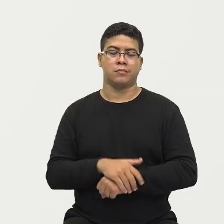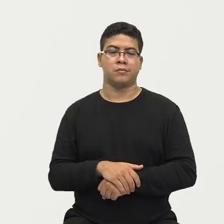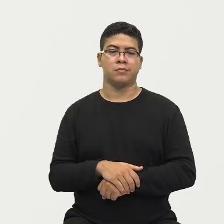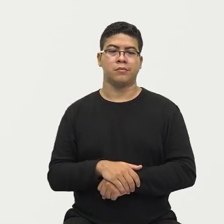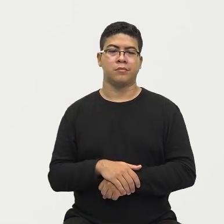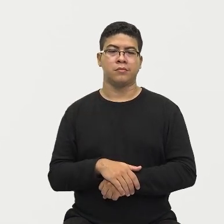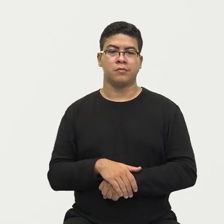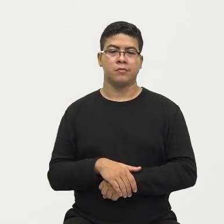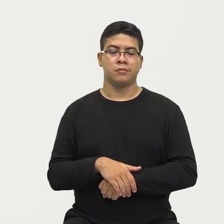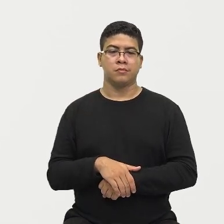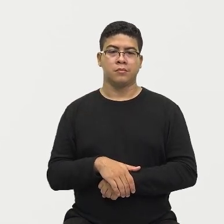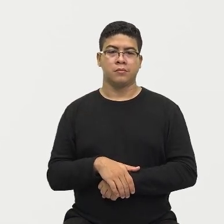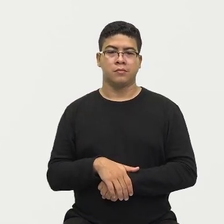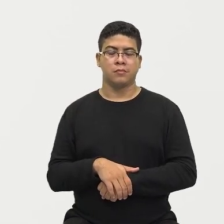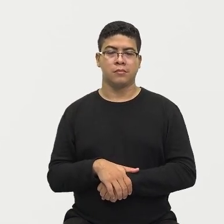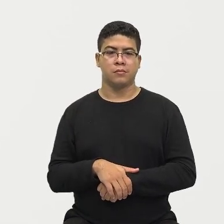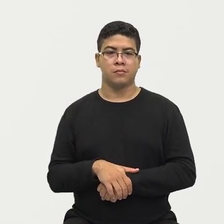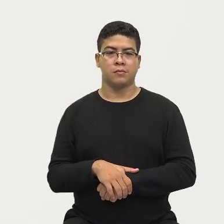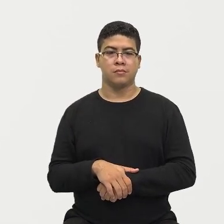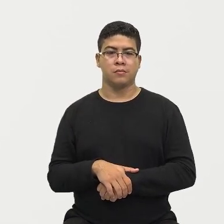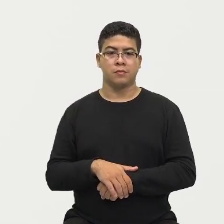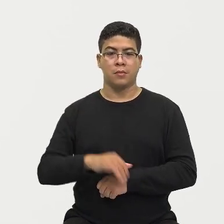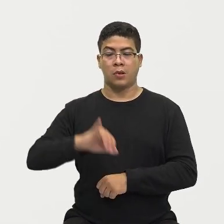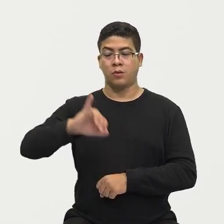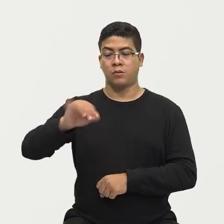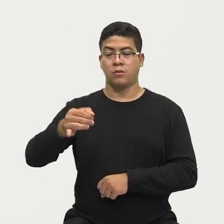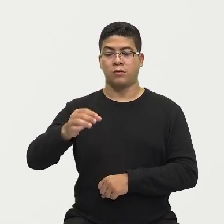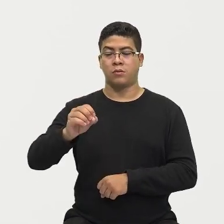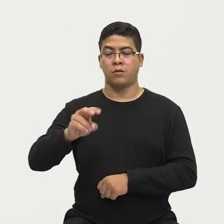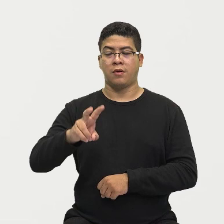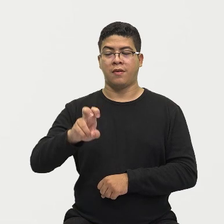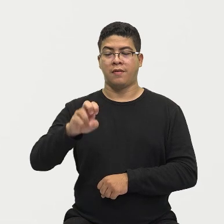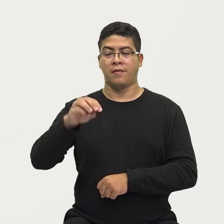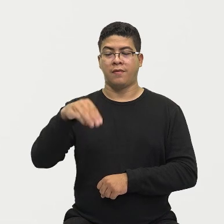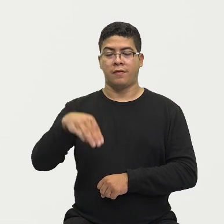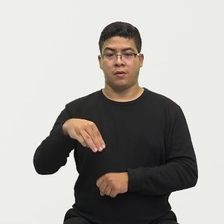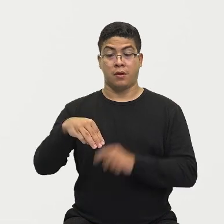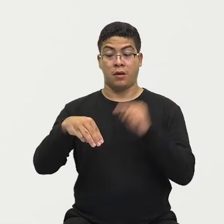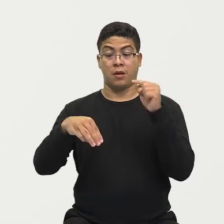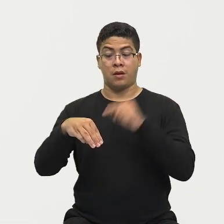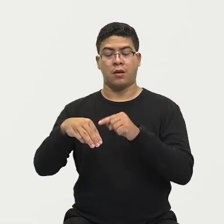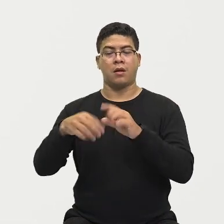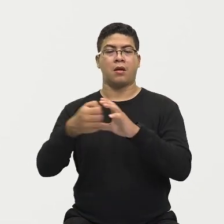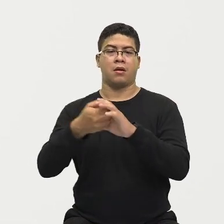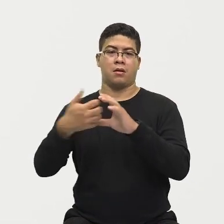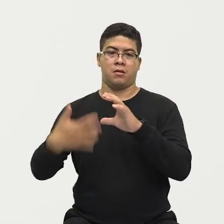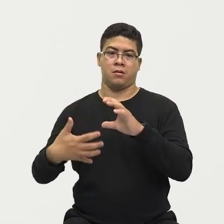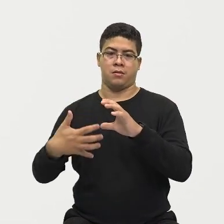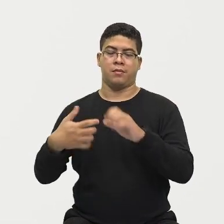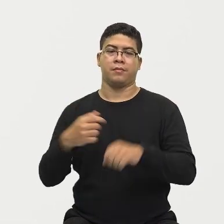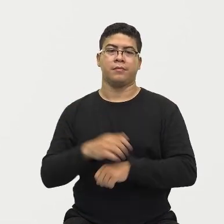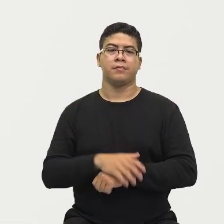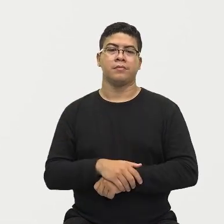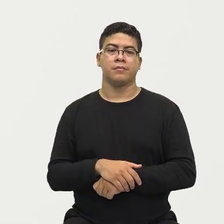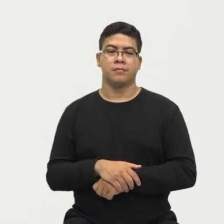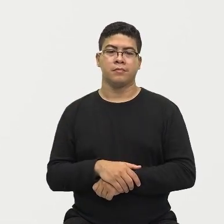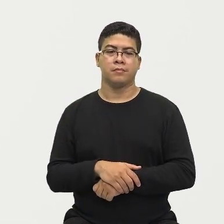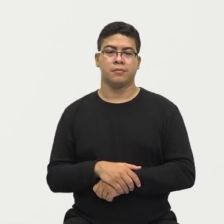substantivo. Jovem é a característica, jovem aí é o adjetivo do estudante, né? A característica dele.